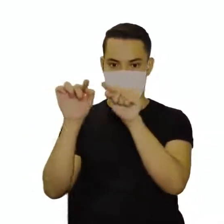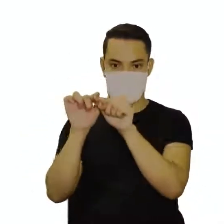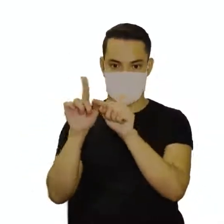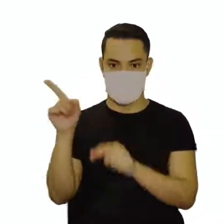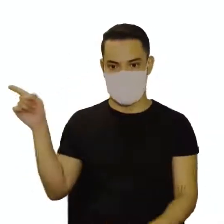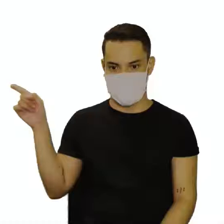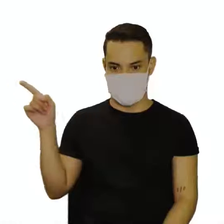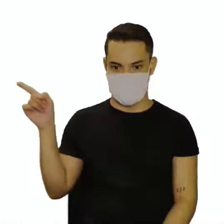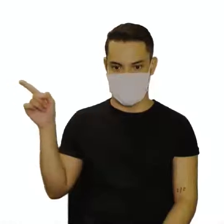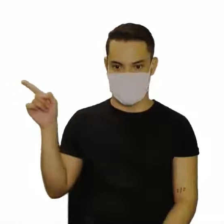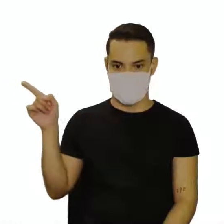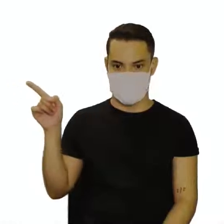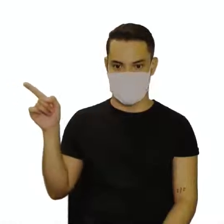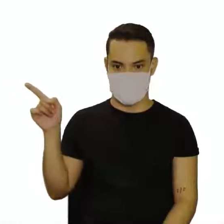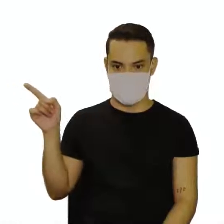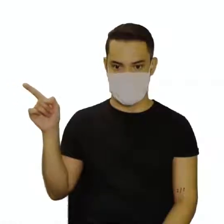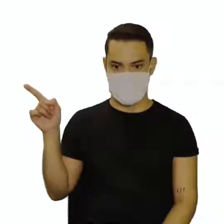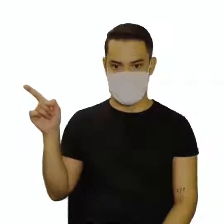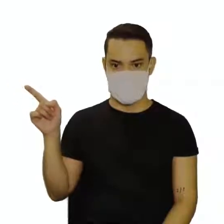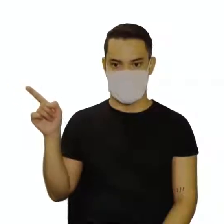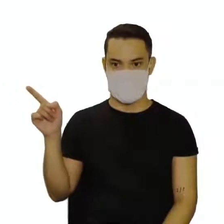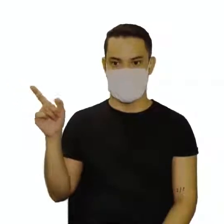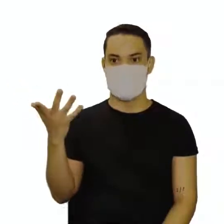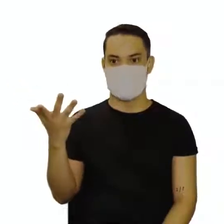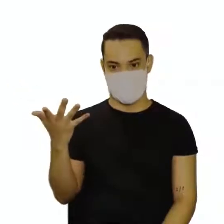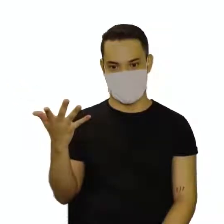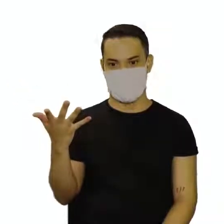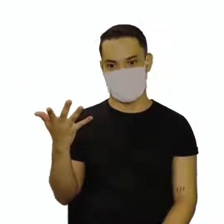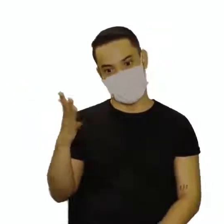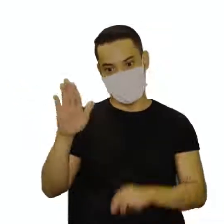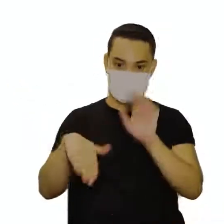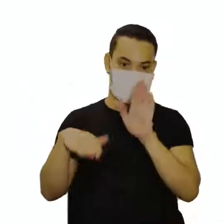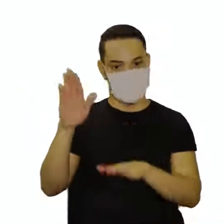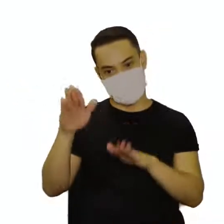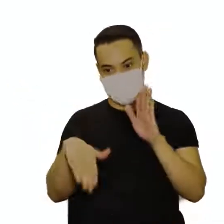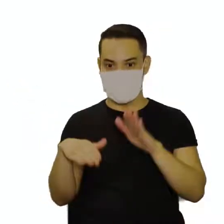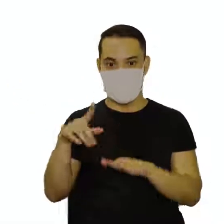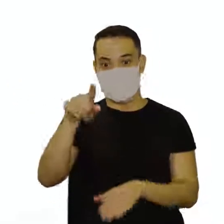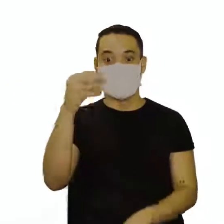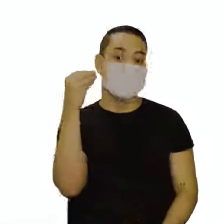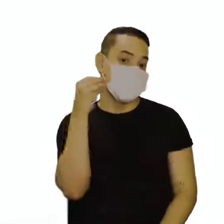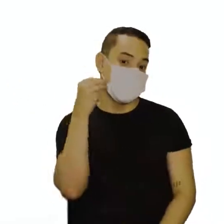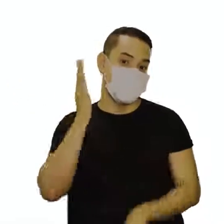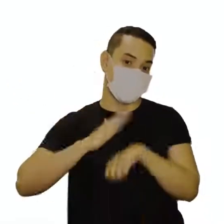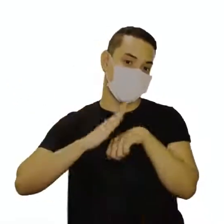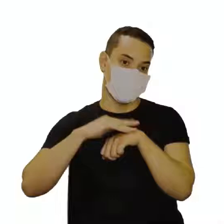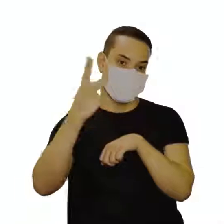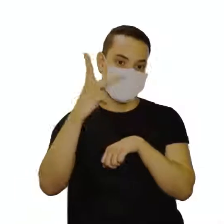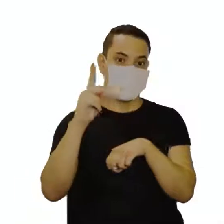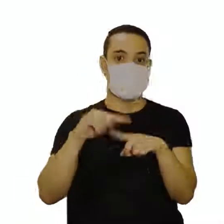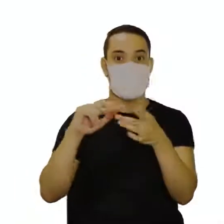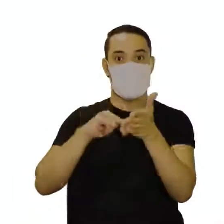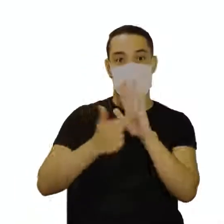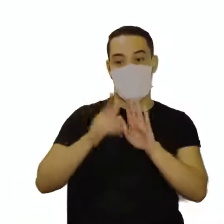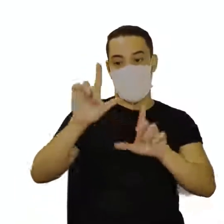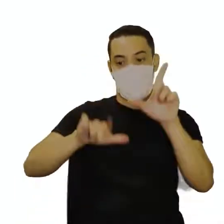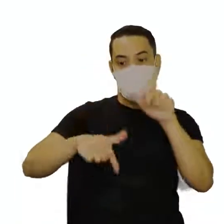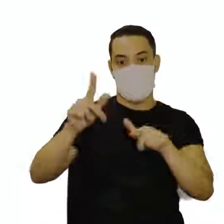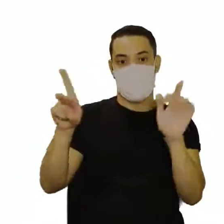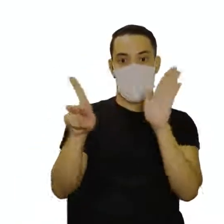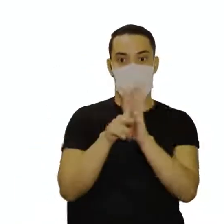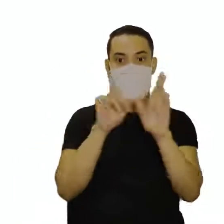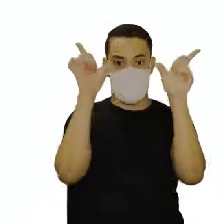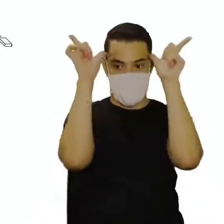sai perfeito. Às vezes você consegue fazer tipo uma lâmpada, você vai testando aí, tá? Importante é que